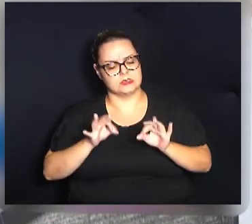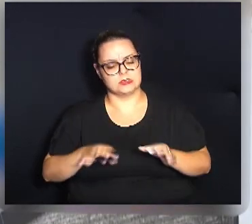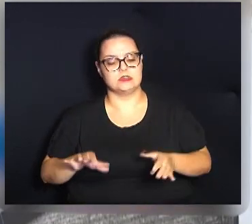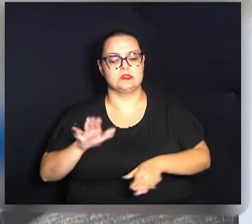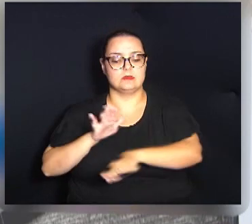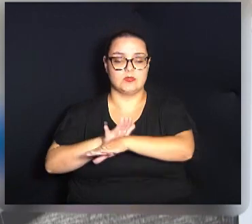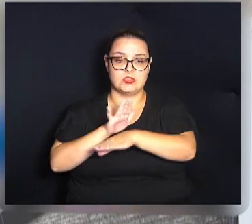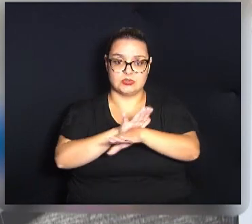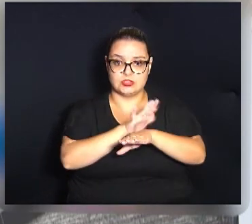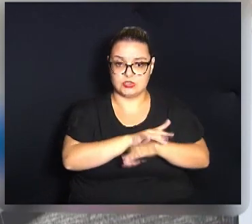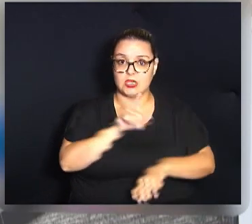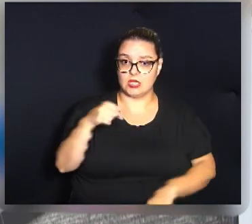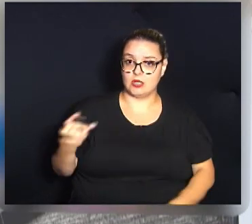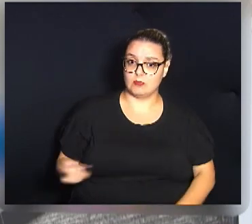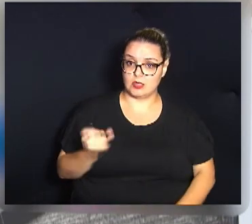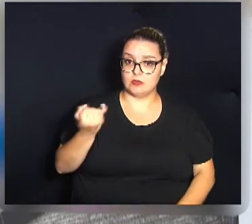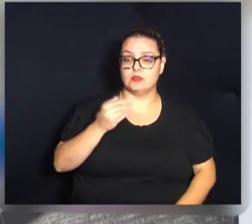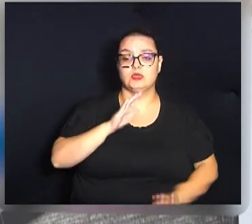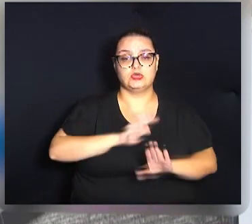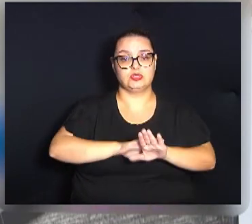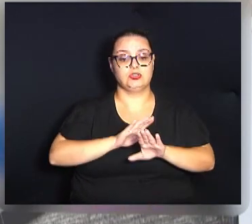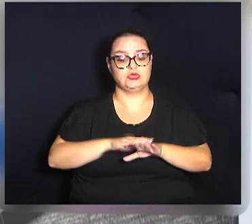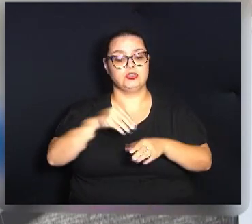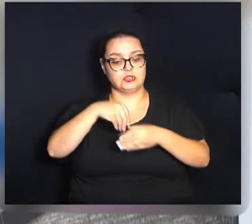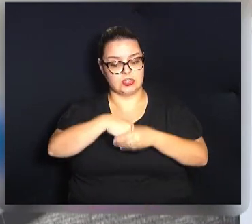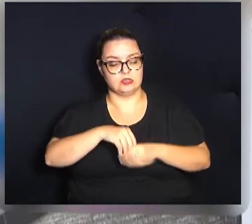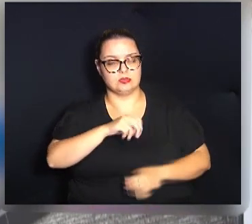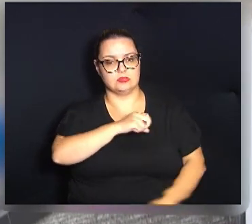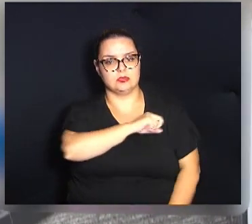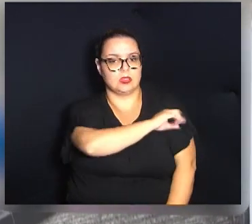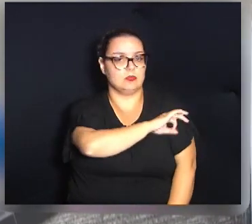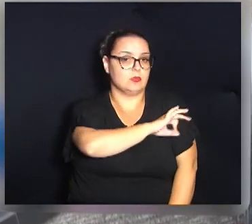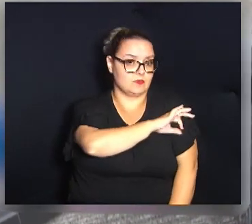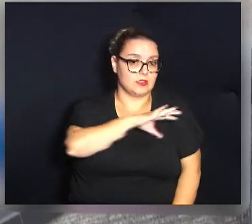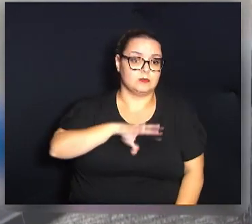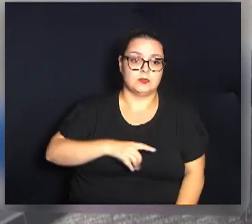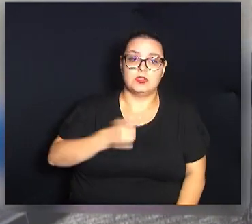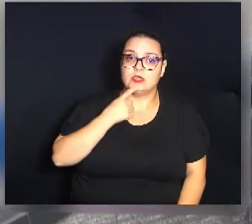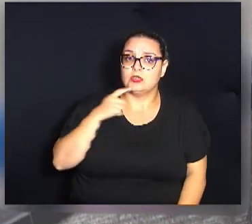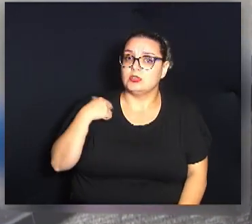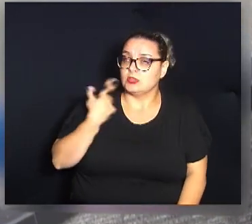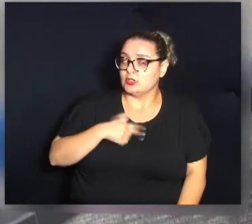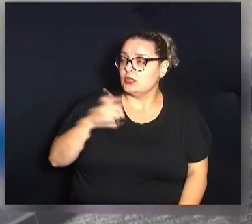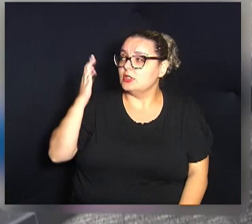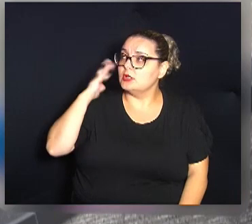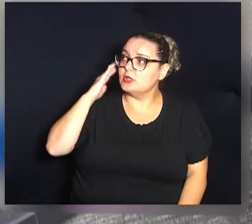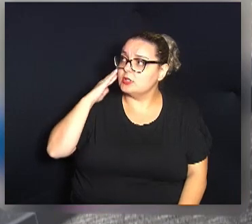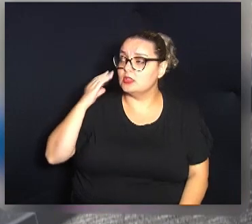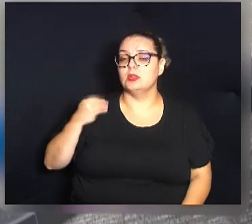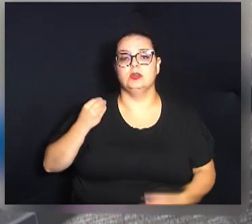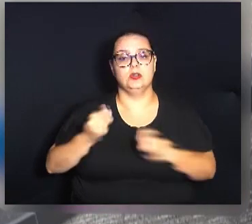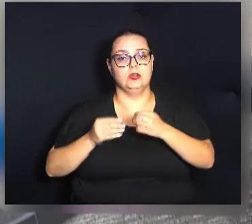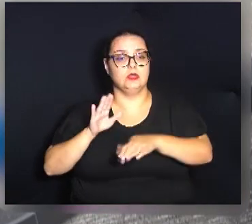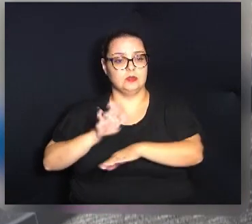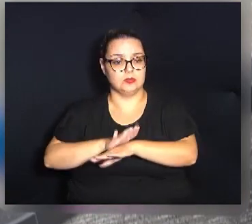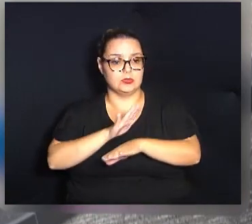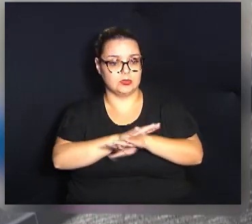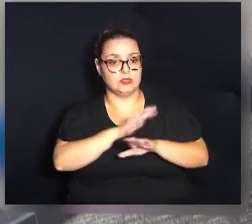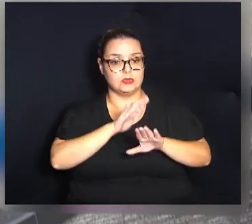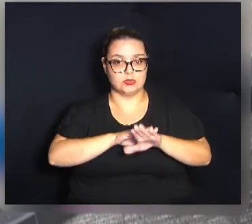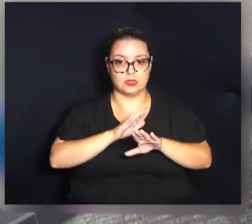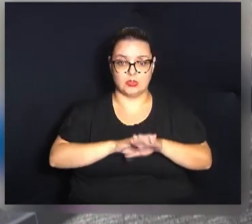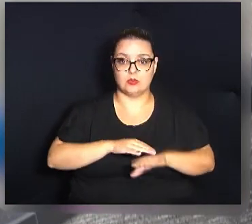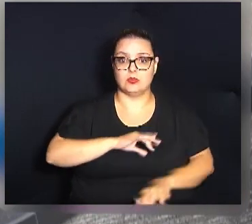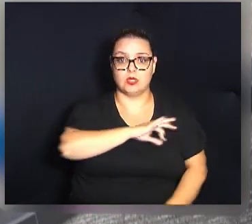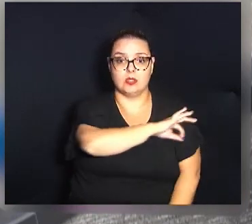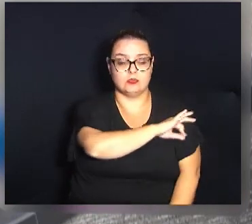uma importante função dentro da Prefeitura Municipal e nós sabemos como contribui para o funcionamento da prefeitura,